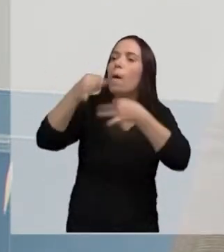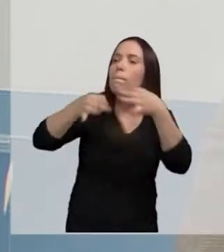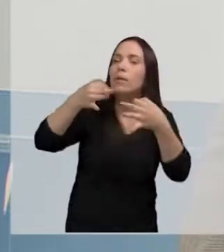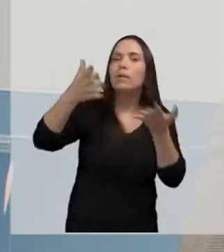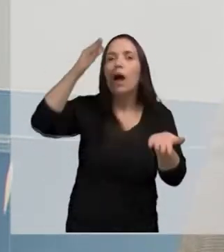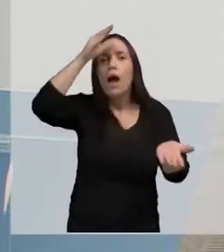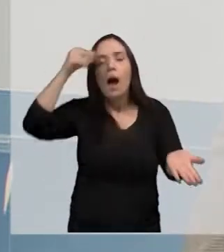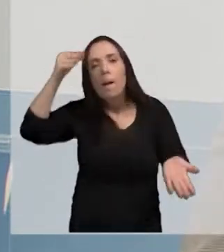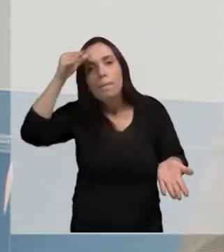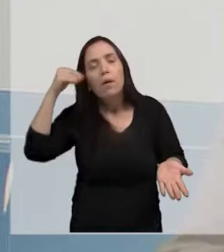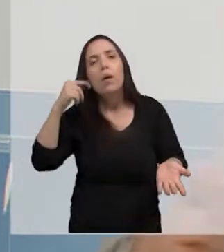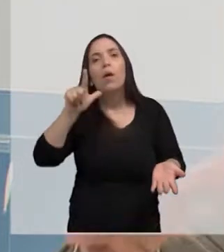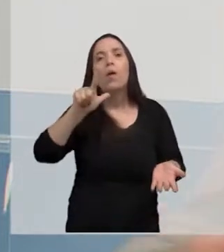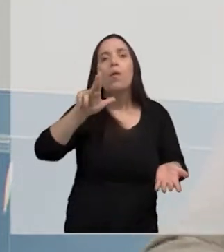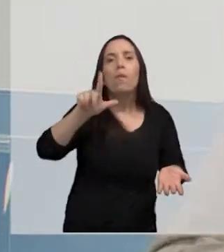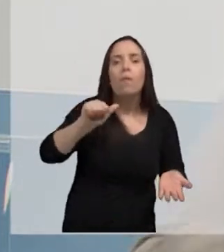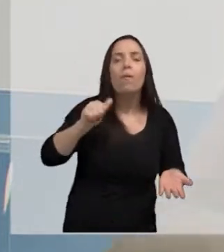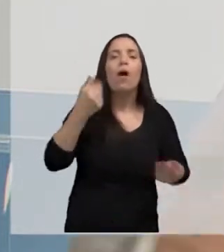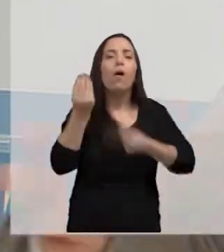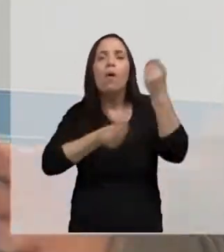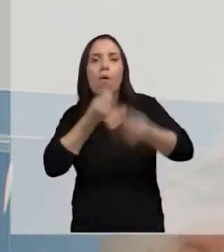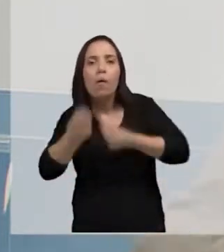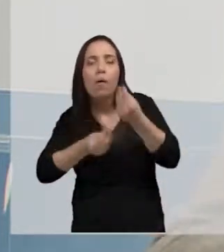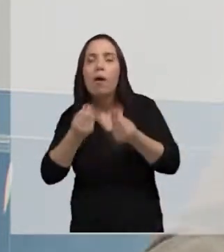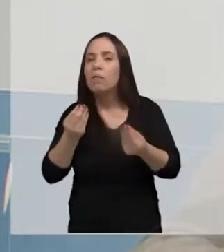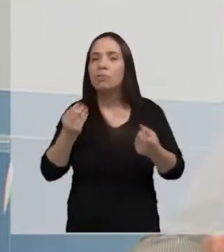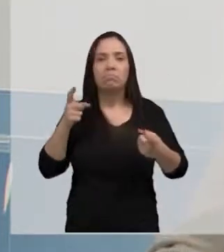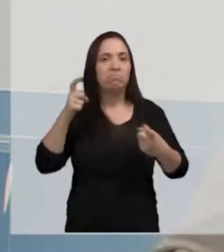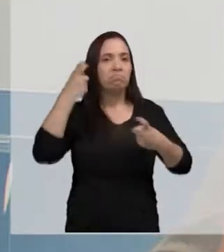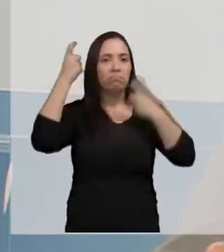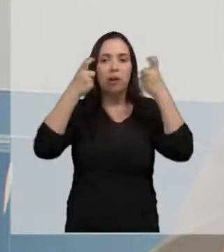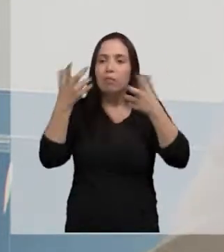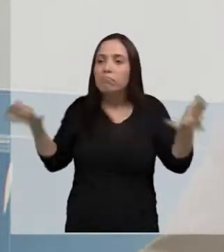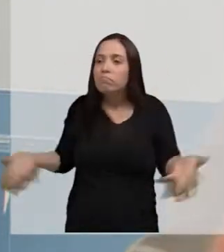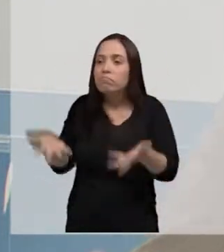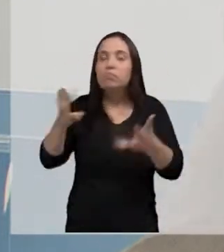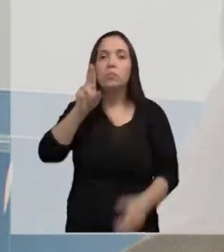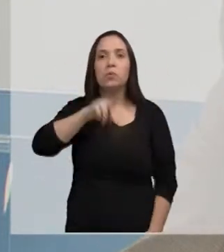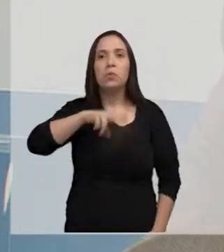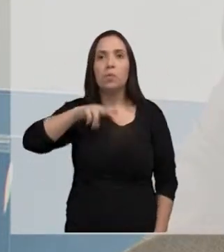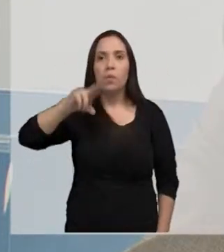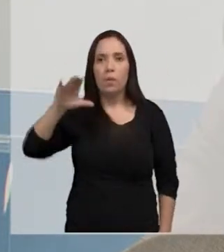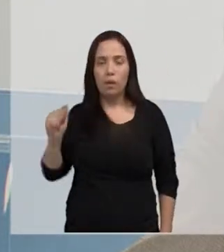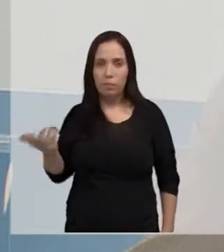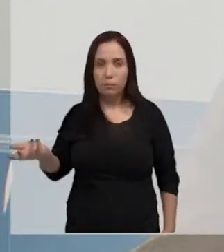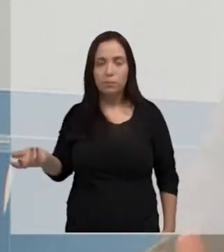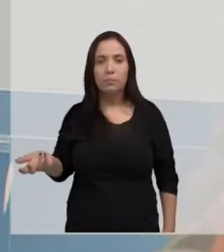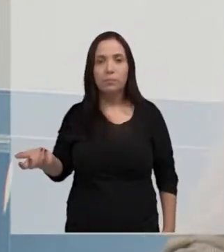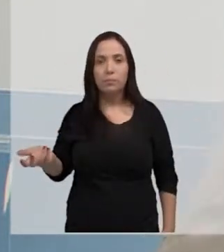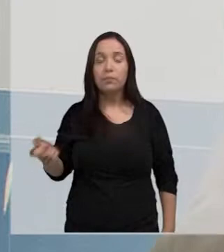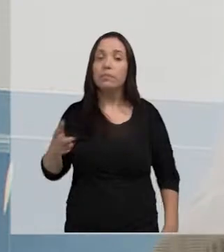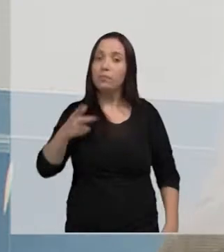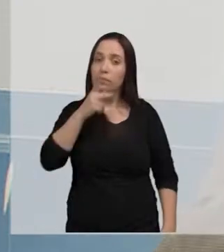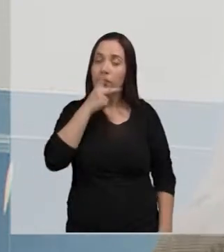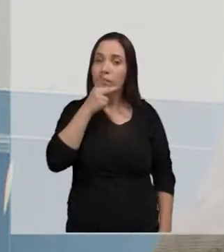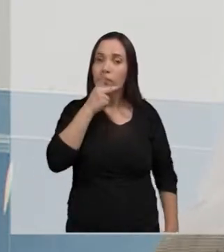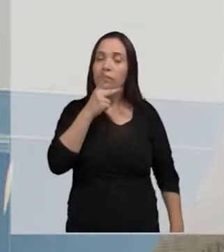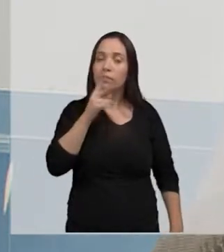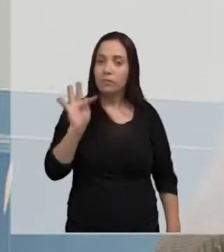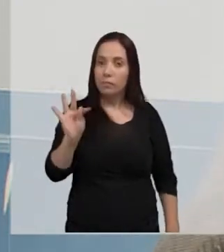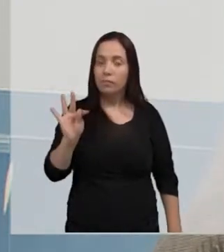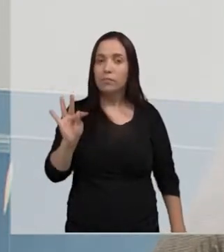deve continuar com essa brincadeira aqui, o Lula preso, e a gente perguntando para ele o que é que faz ou não. Nunca. Né? Então, o